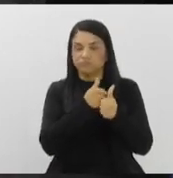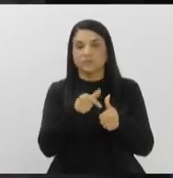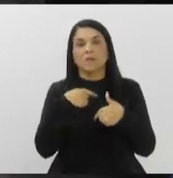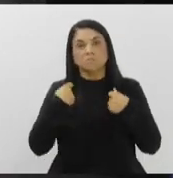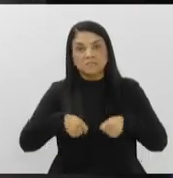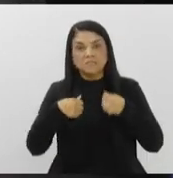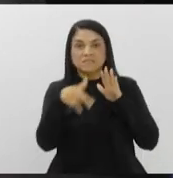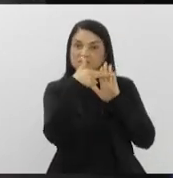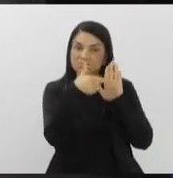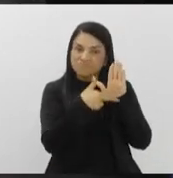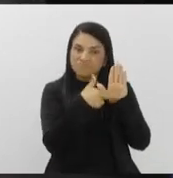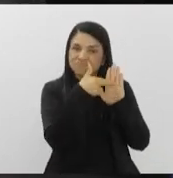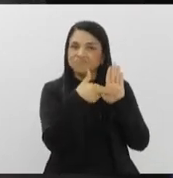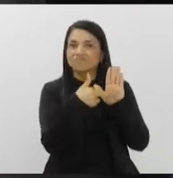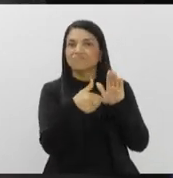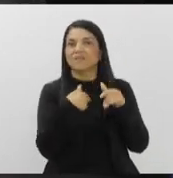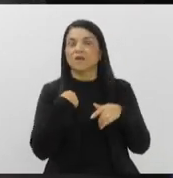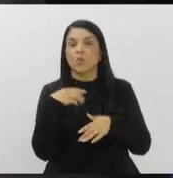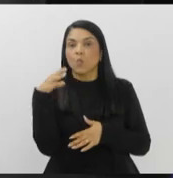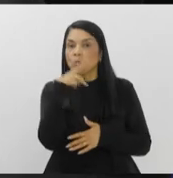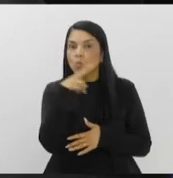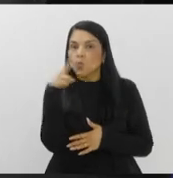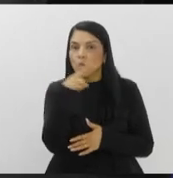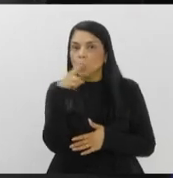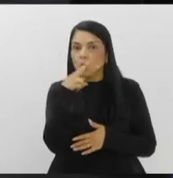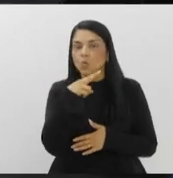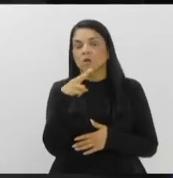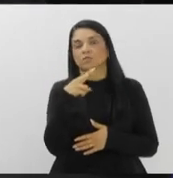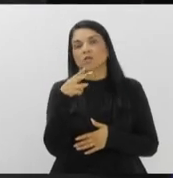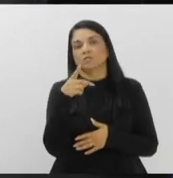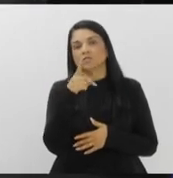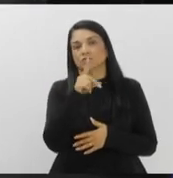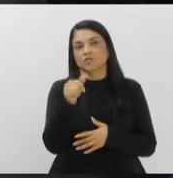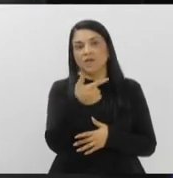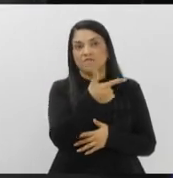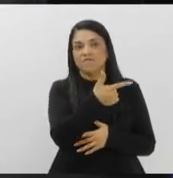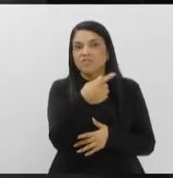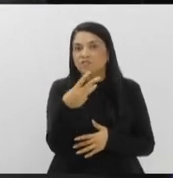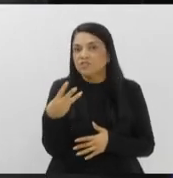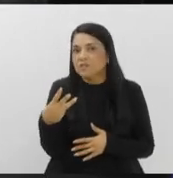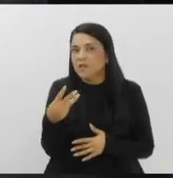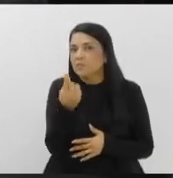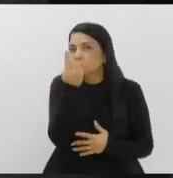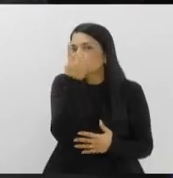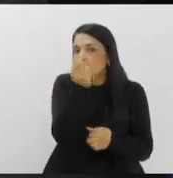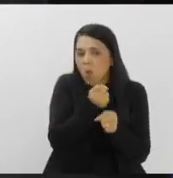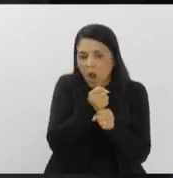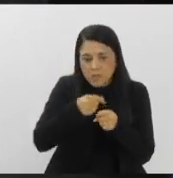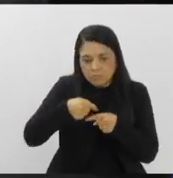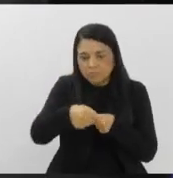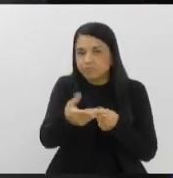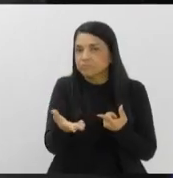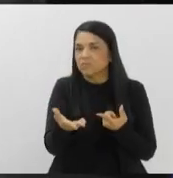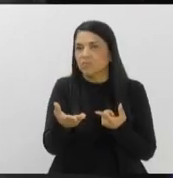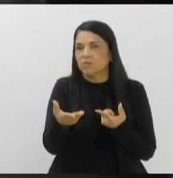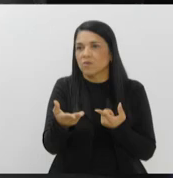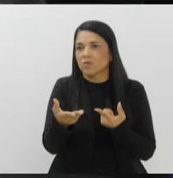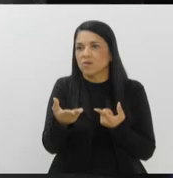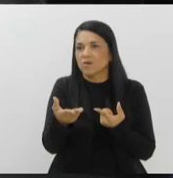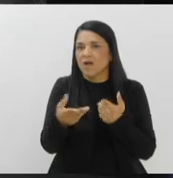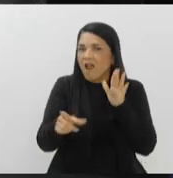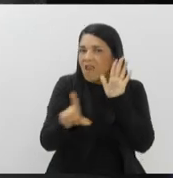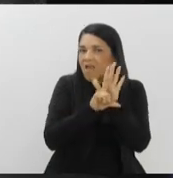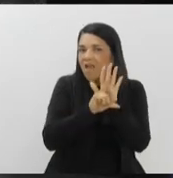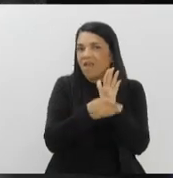regulamentação, é urgente, a 23 está chegando, um ano, pelo amor de Deus, é uma folha, né? Eu fiz questão de